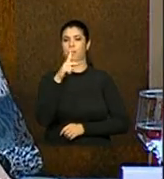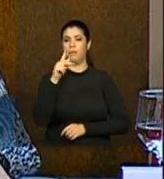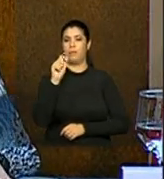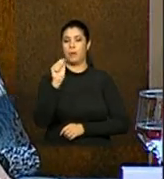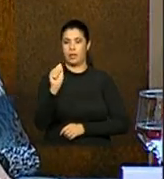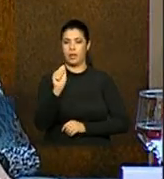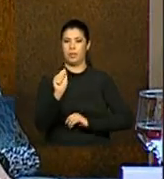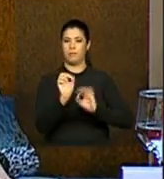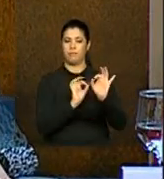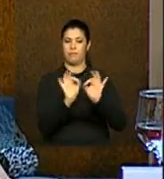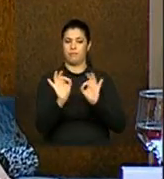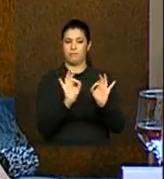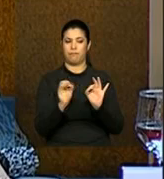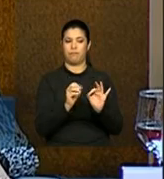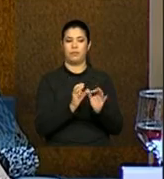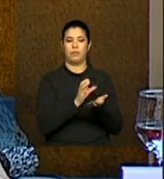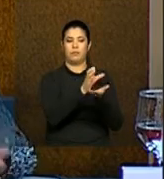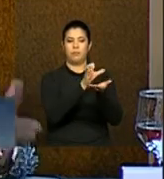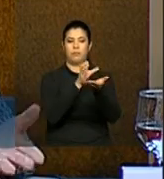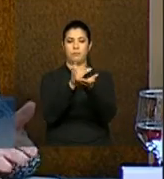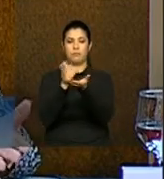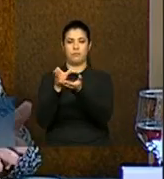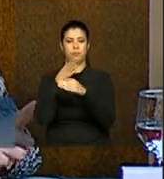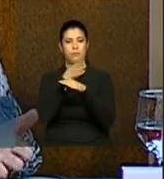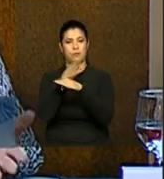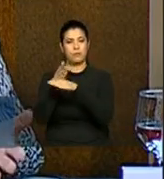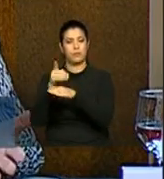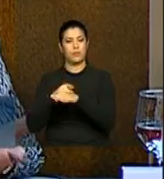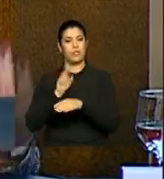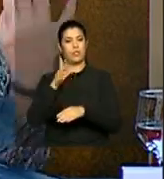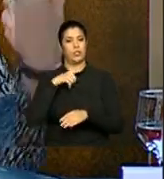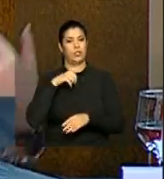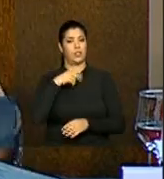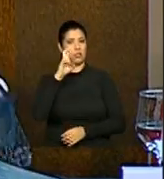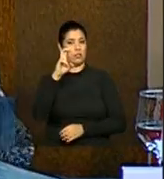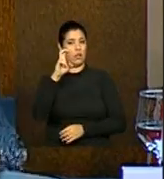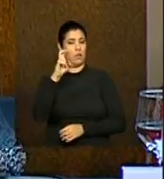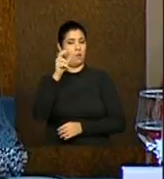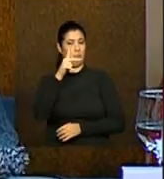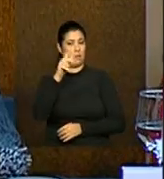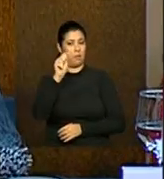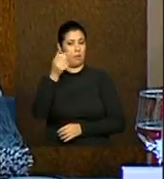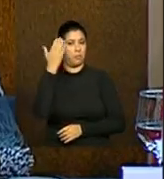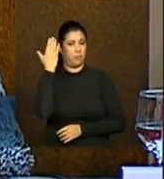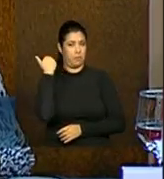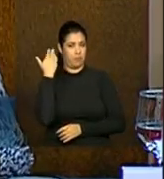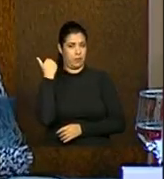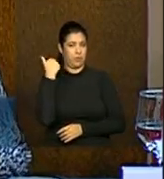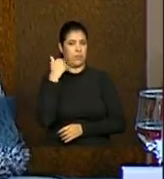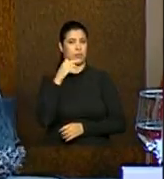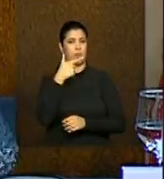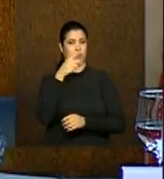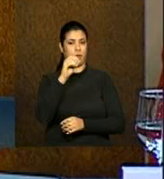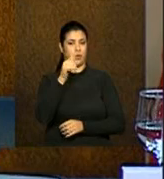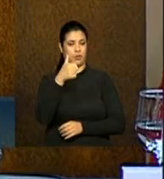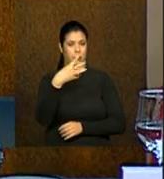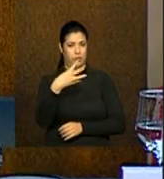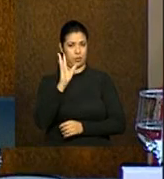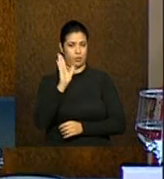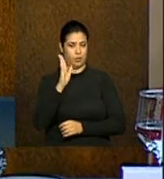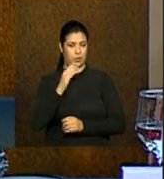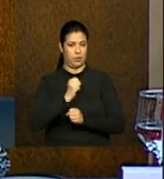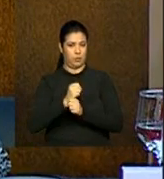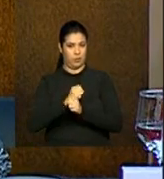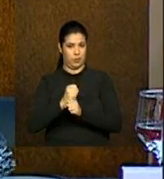territoriais participativos, né, que se juntam a cinco, outros que já foram entregues durante o ano de 2014